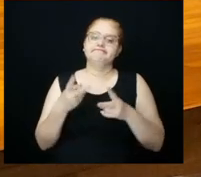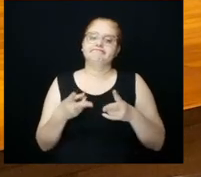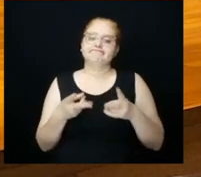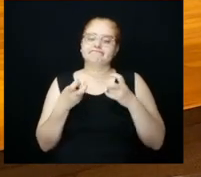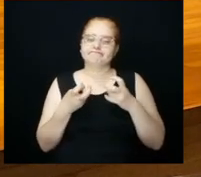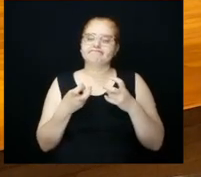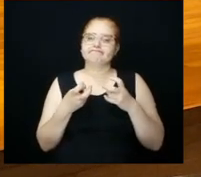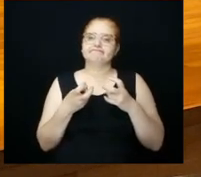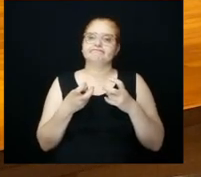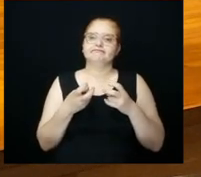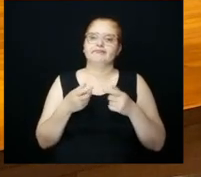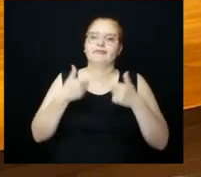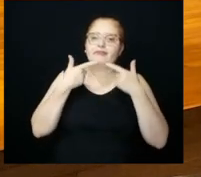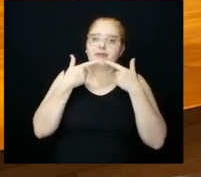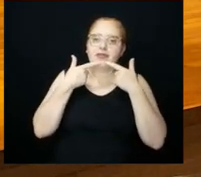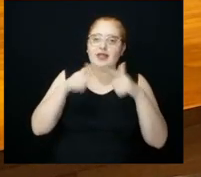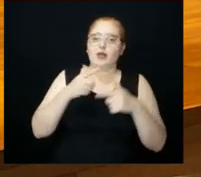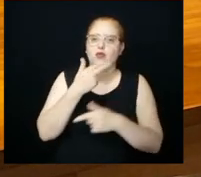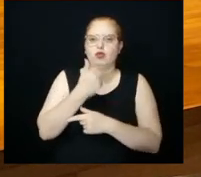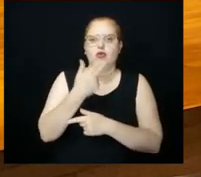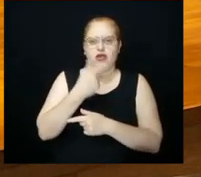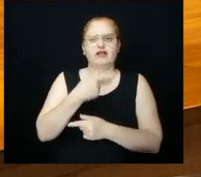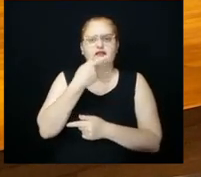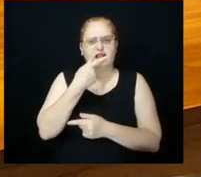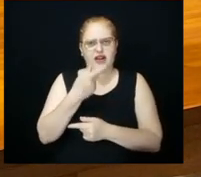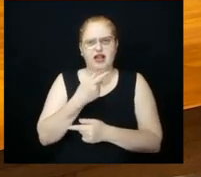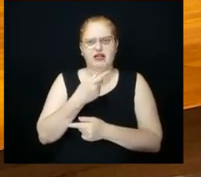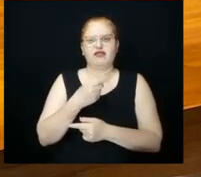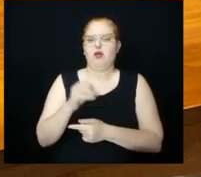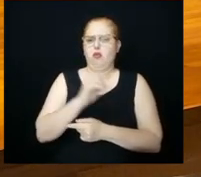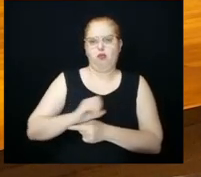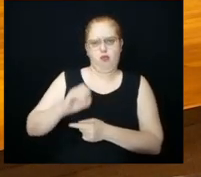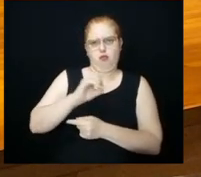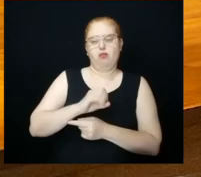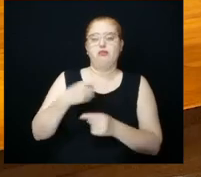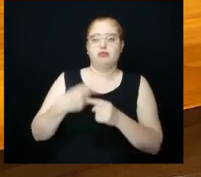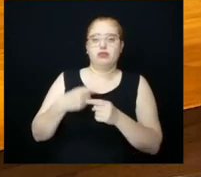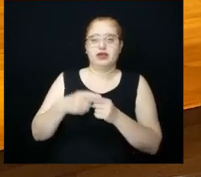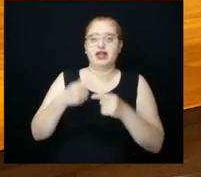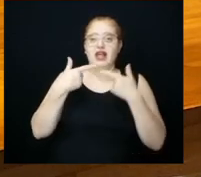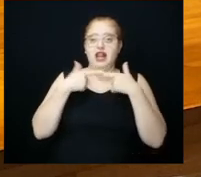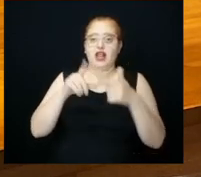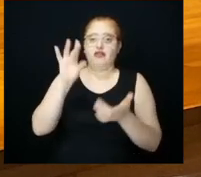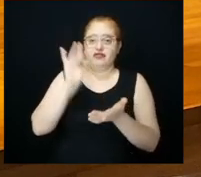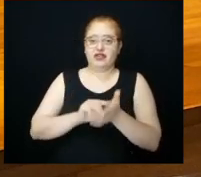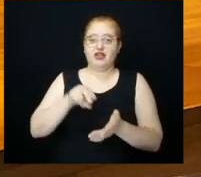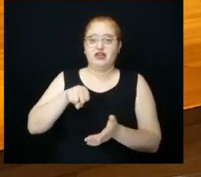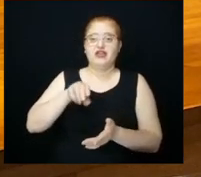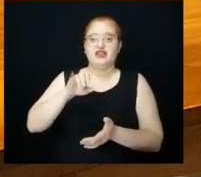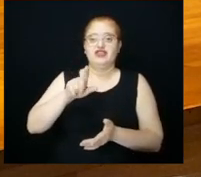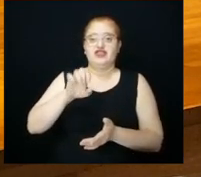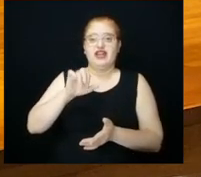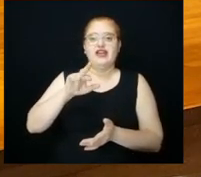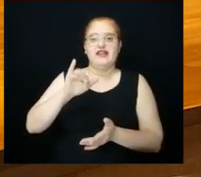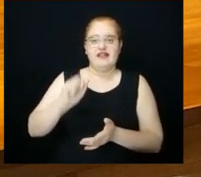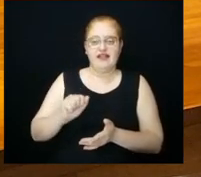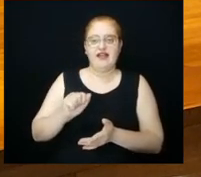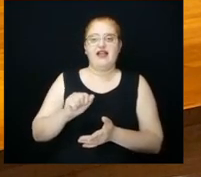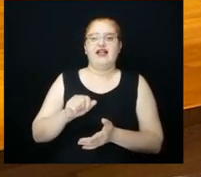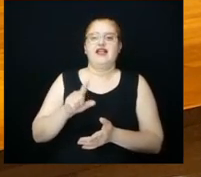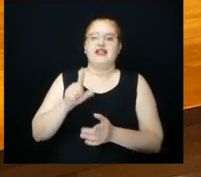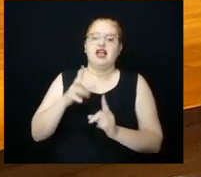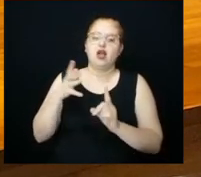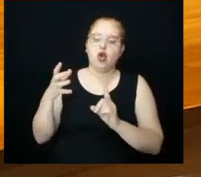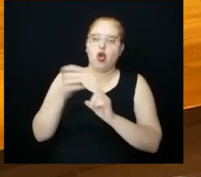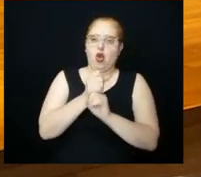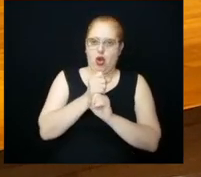percebe que a língua inglesa, que ela falava muito bem, porque a língua oficial da Nigéria, que foi colonizada pela Inglaterra durante muito